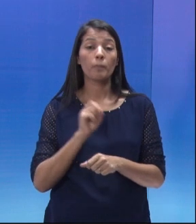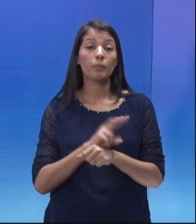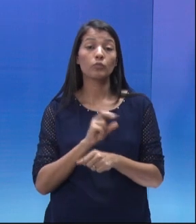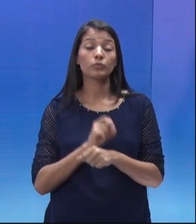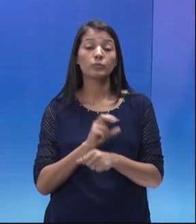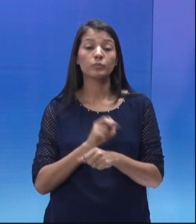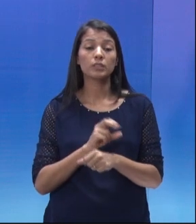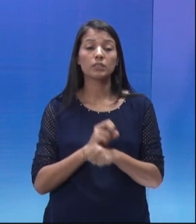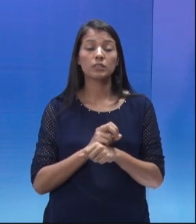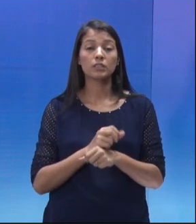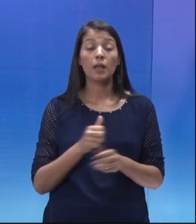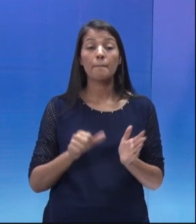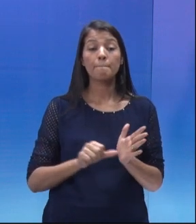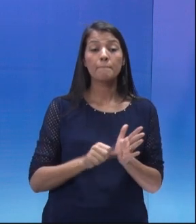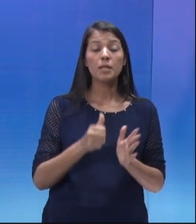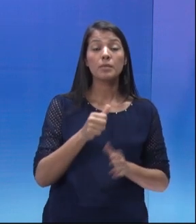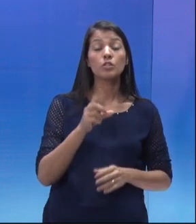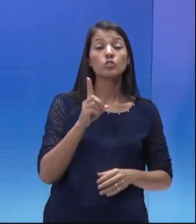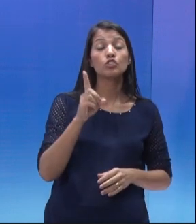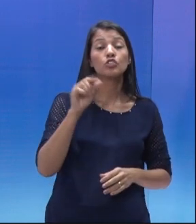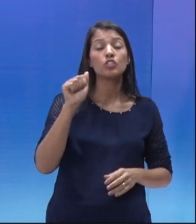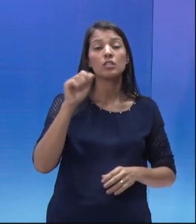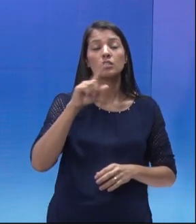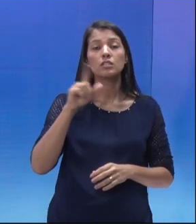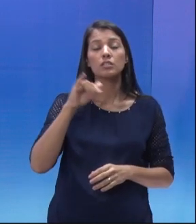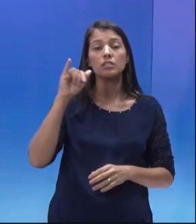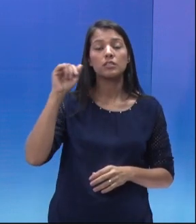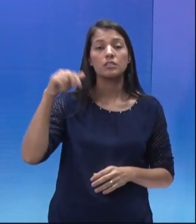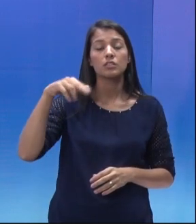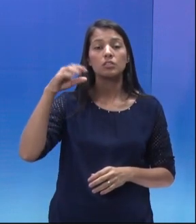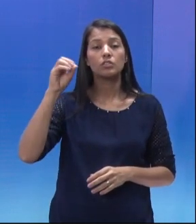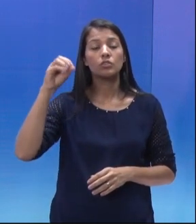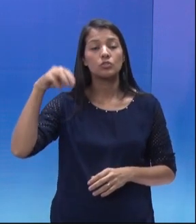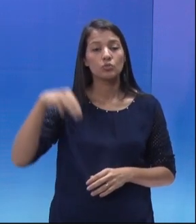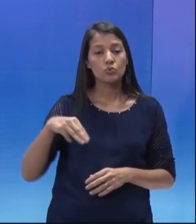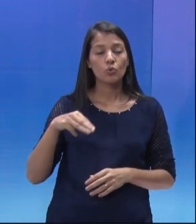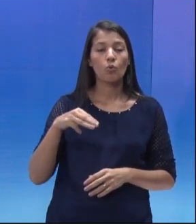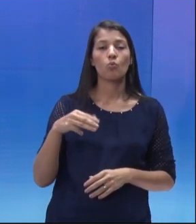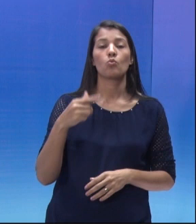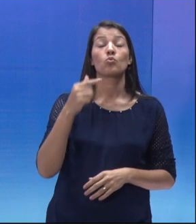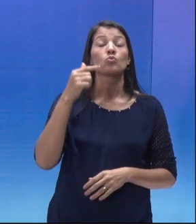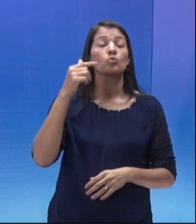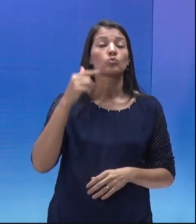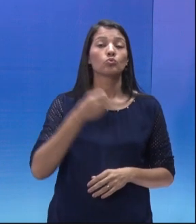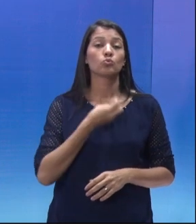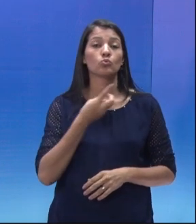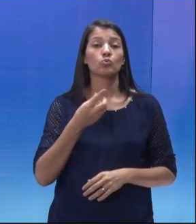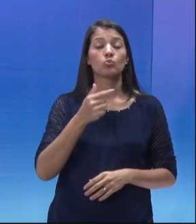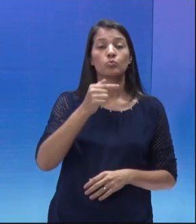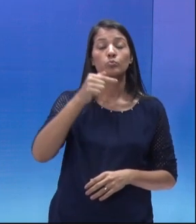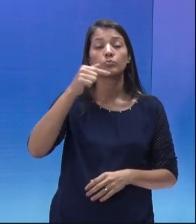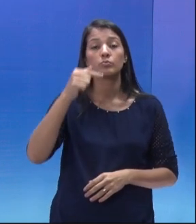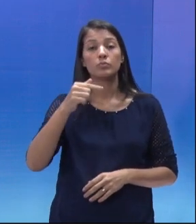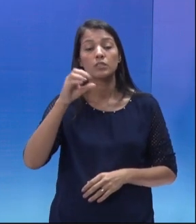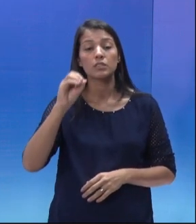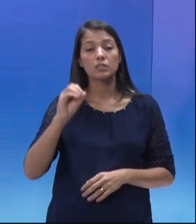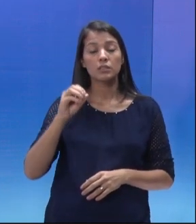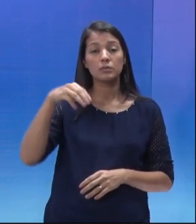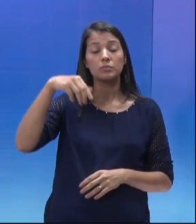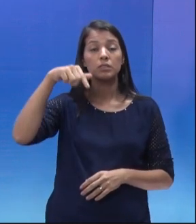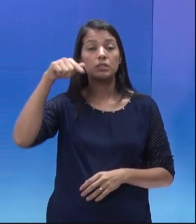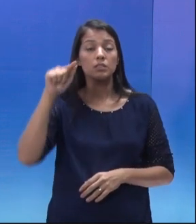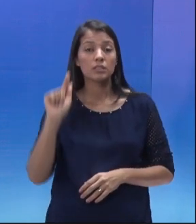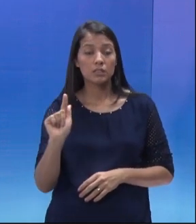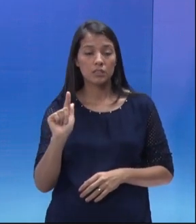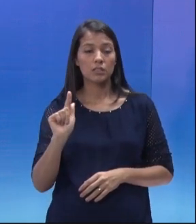primeiro pesticida, o diazinon, com um DL de 70 mg por quilo de rato. Já o